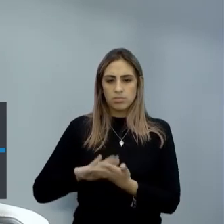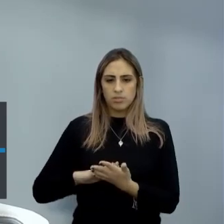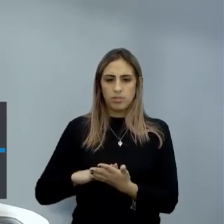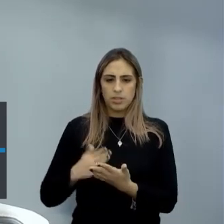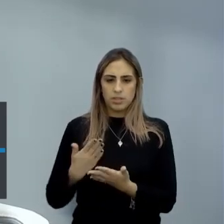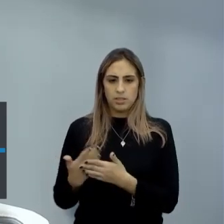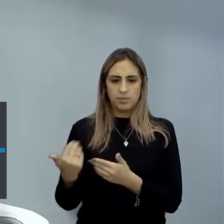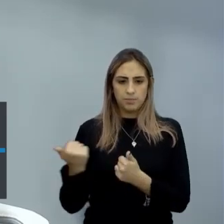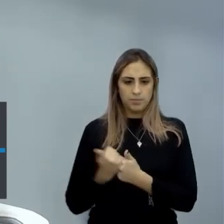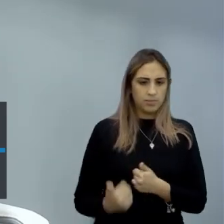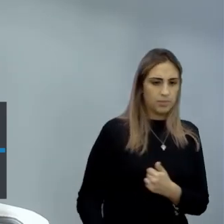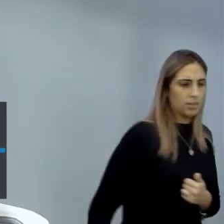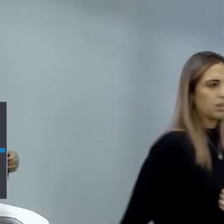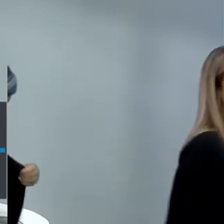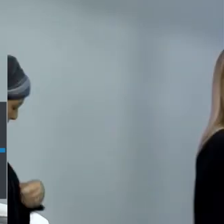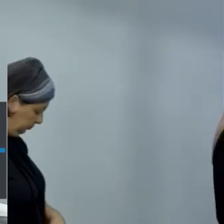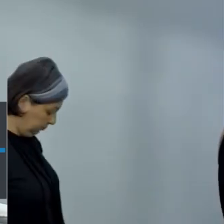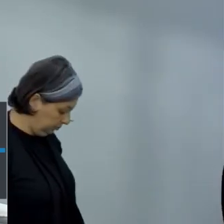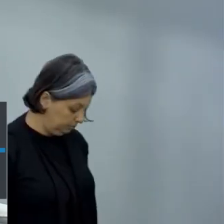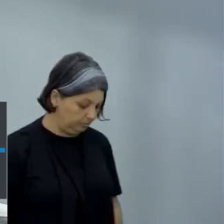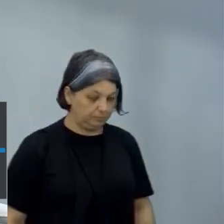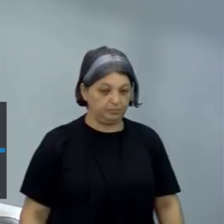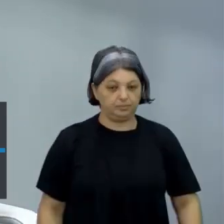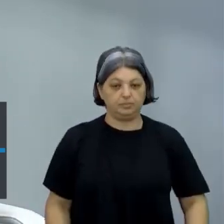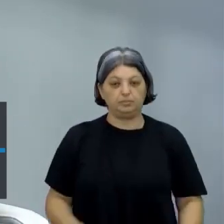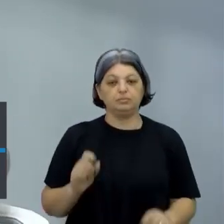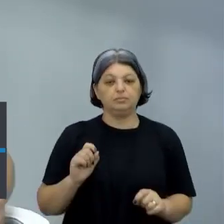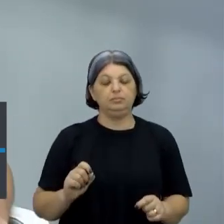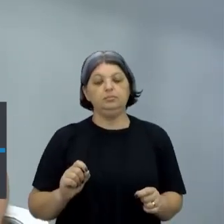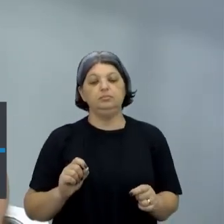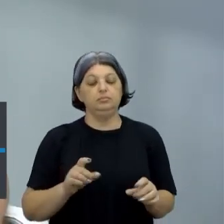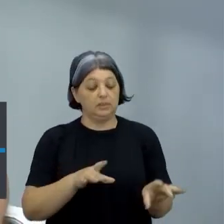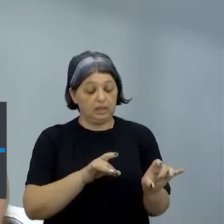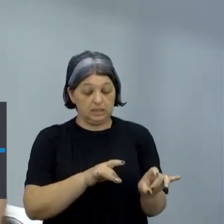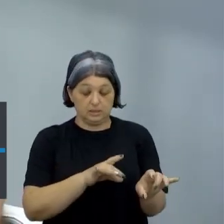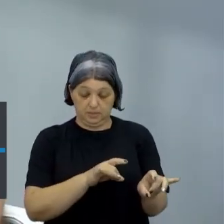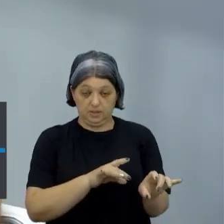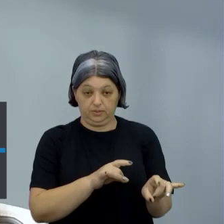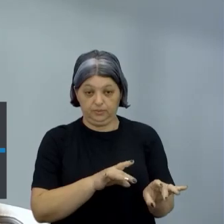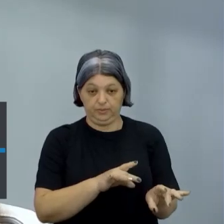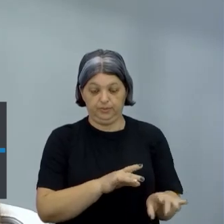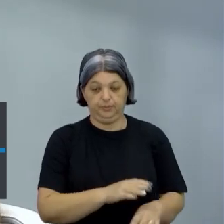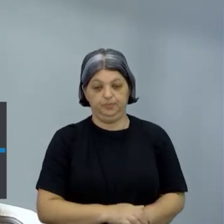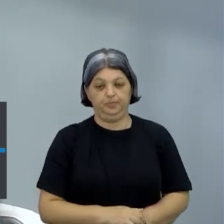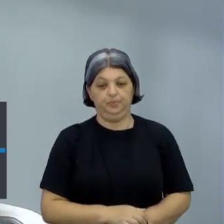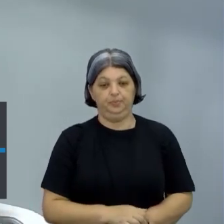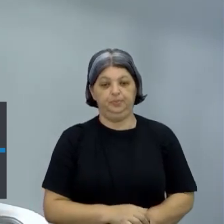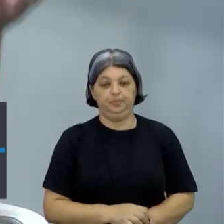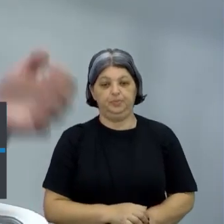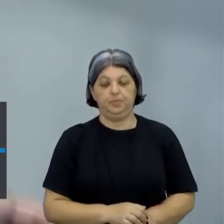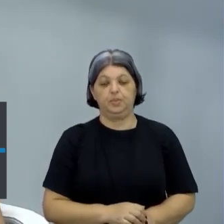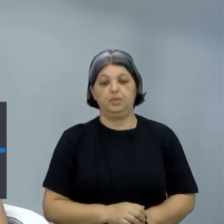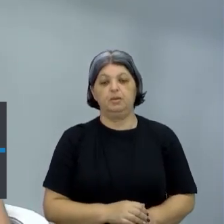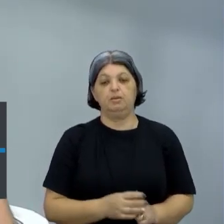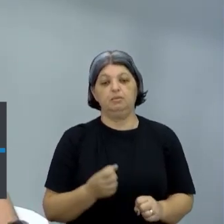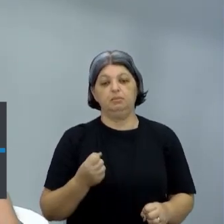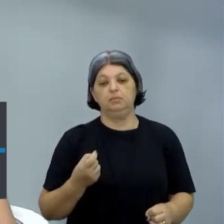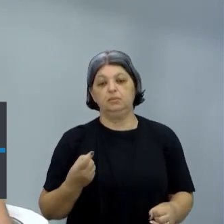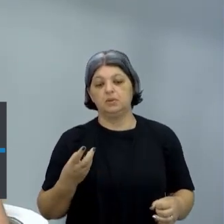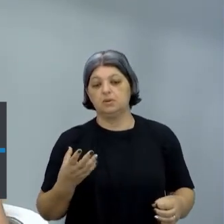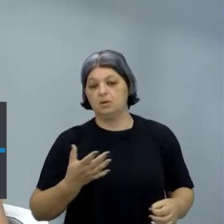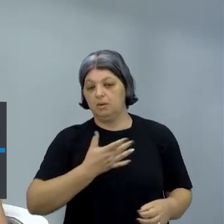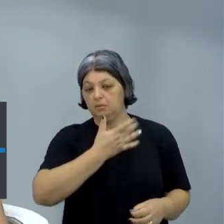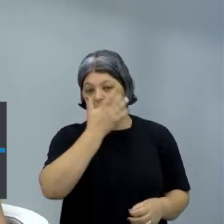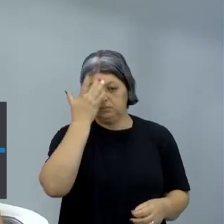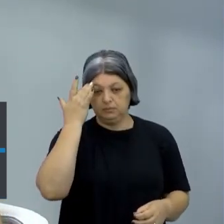teoria, eles não vão escrever. Então, quer dizer, é bem específico mesmo. E prova disso é a quantidade de programas de humor que tem na TV hoje.